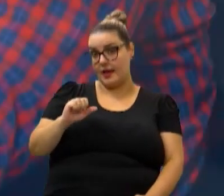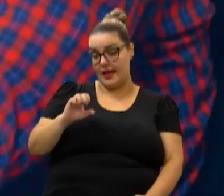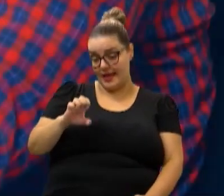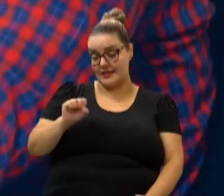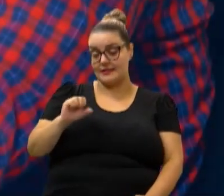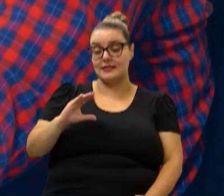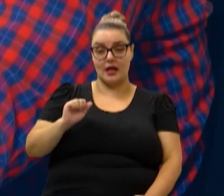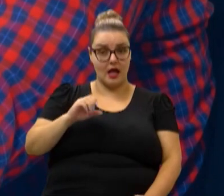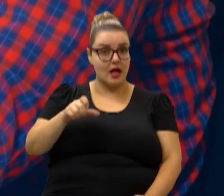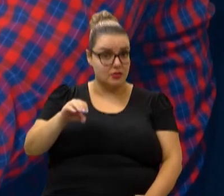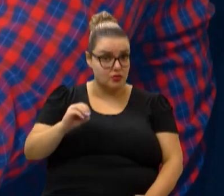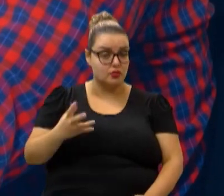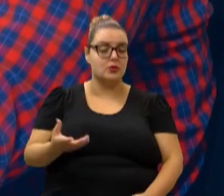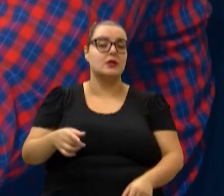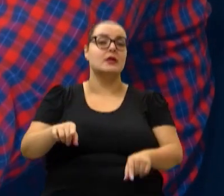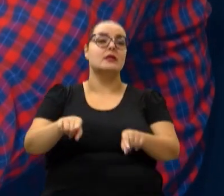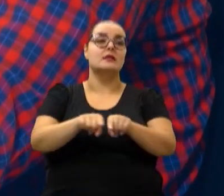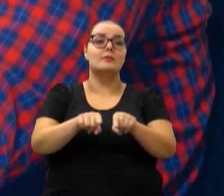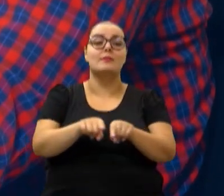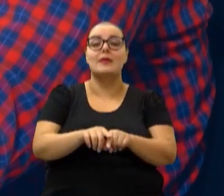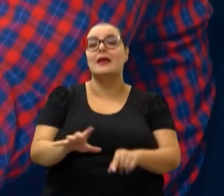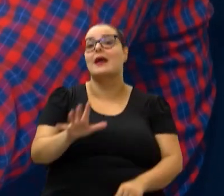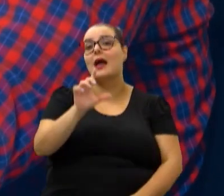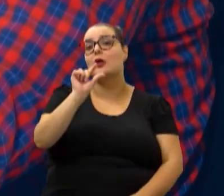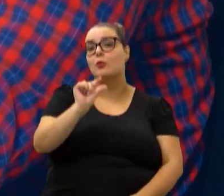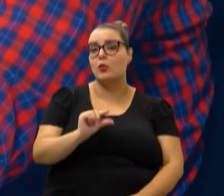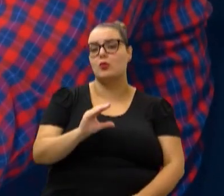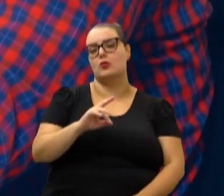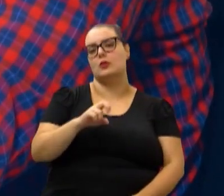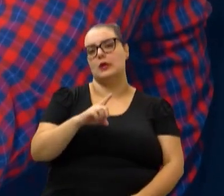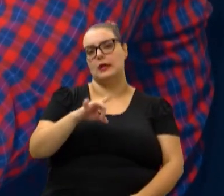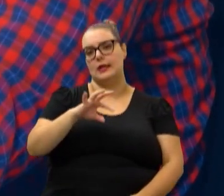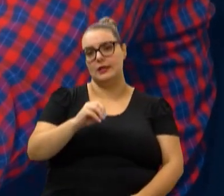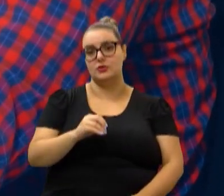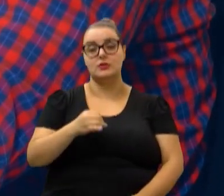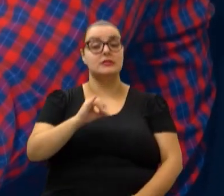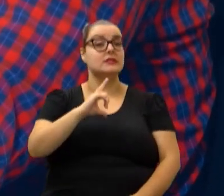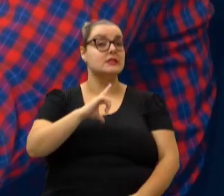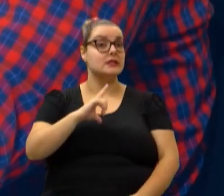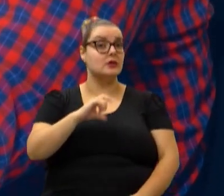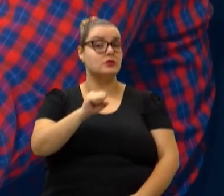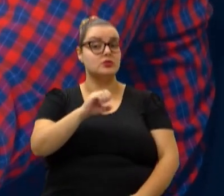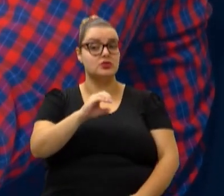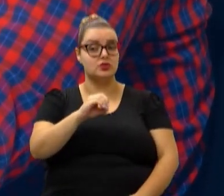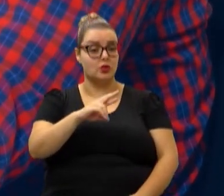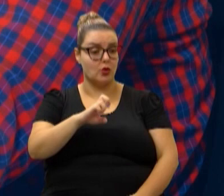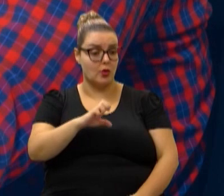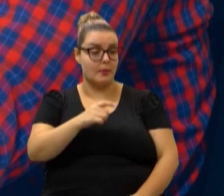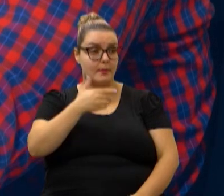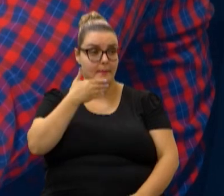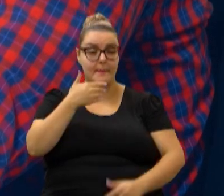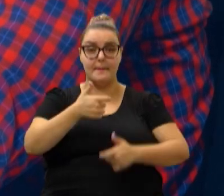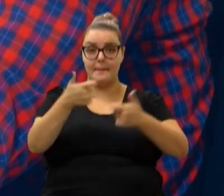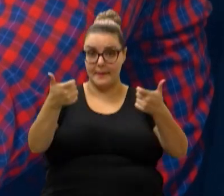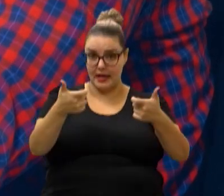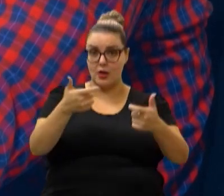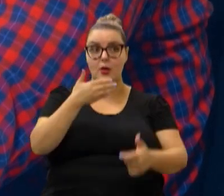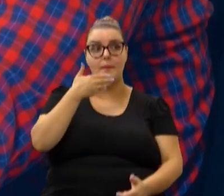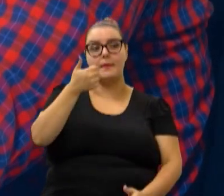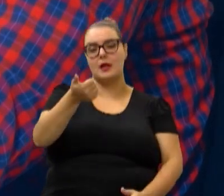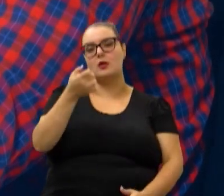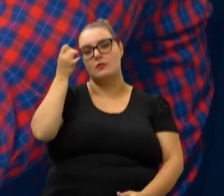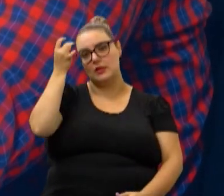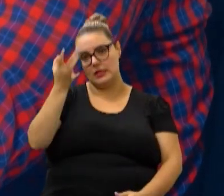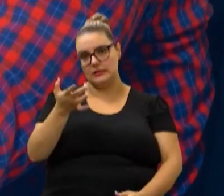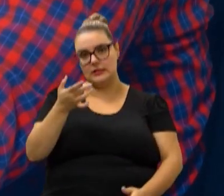escasso, tem pouco crédito e por isso também que ele é caro. Então se você tem um bom score, você consegue com mais facilidade e